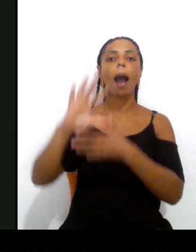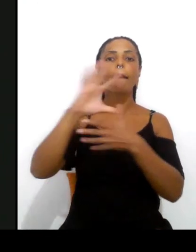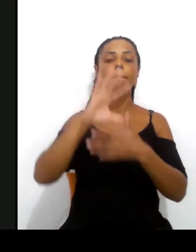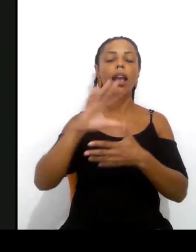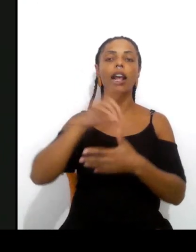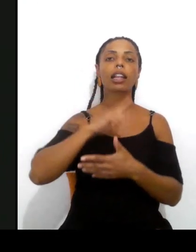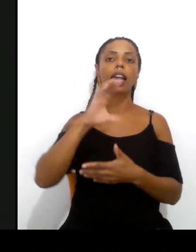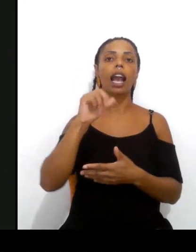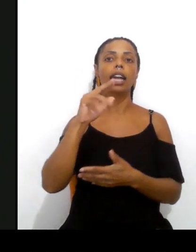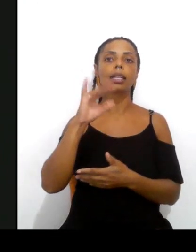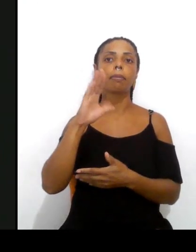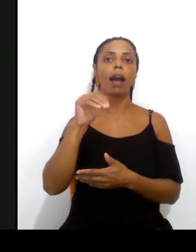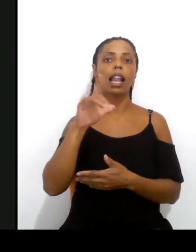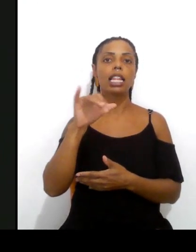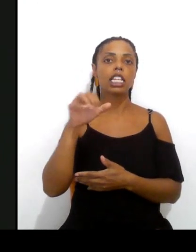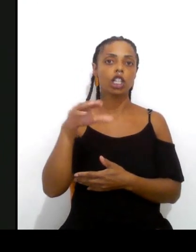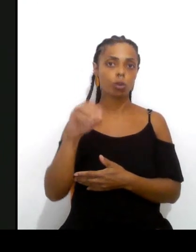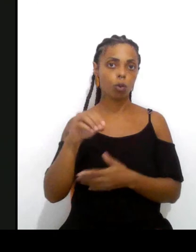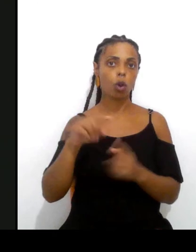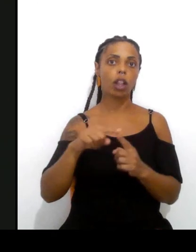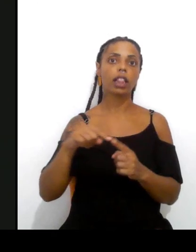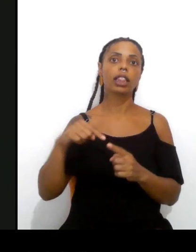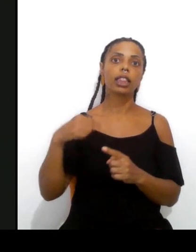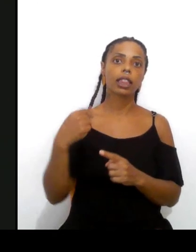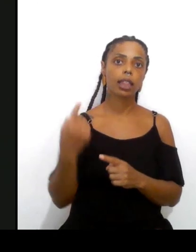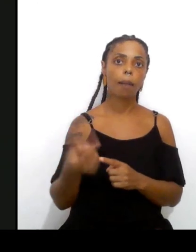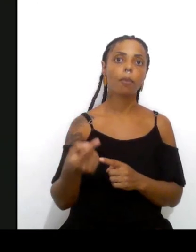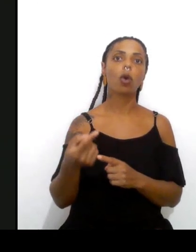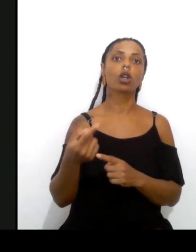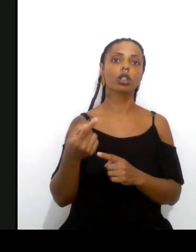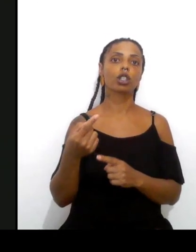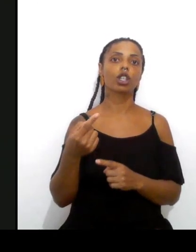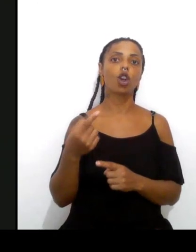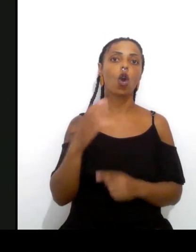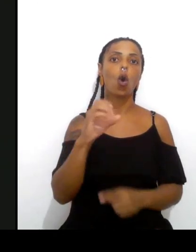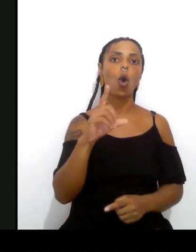da Conquista pós Colombo Michele